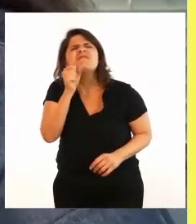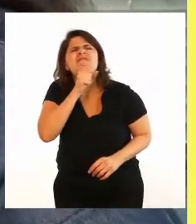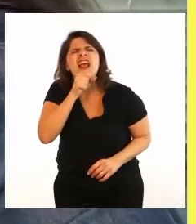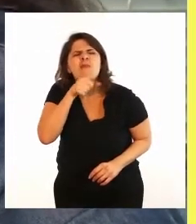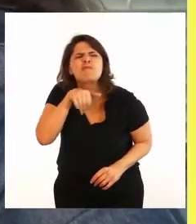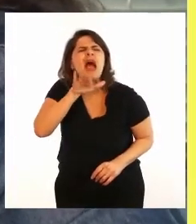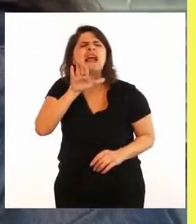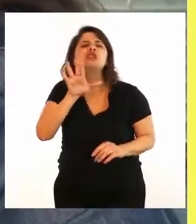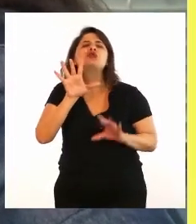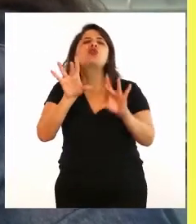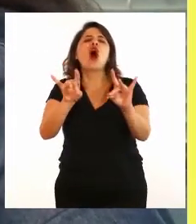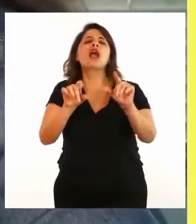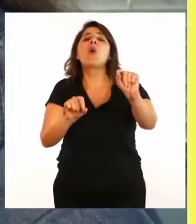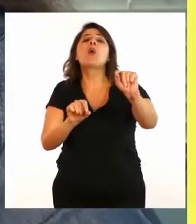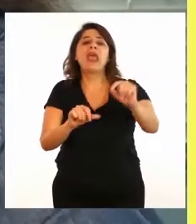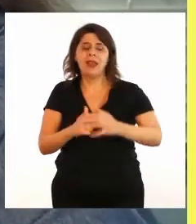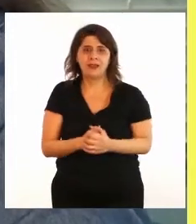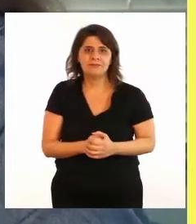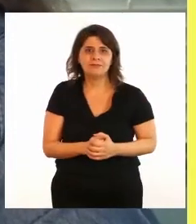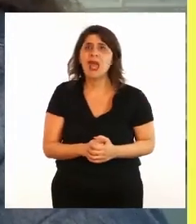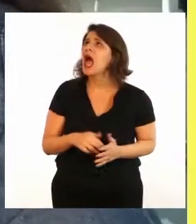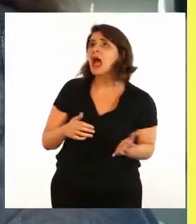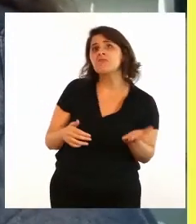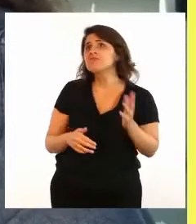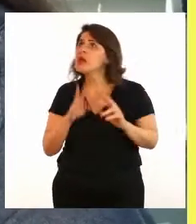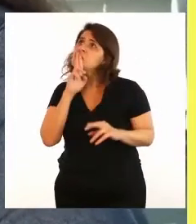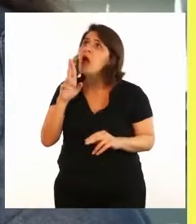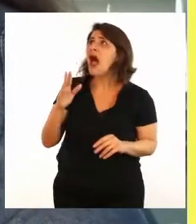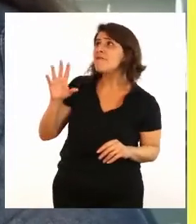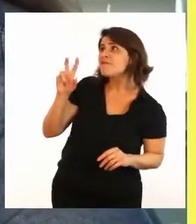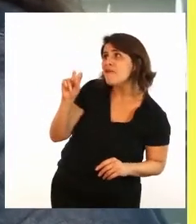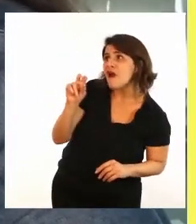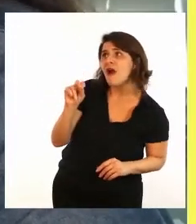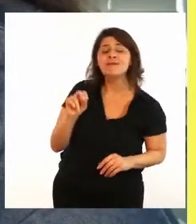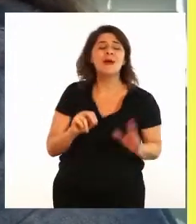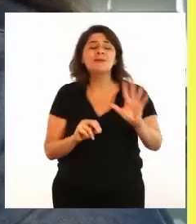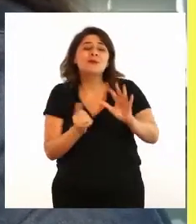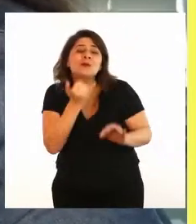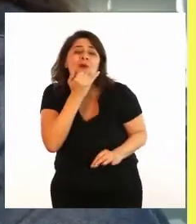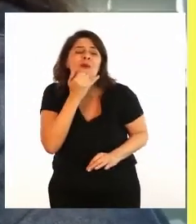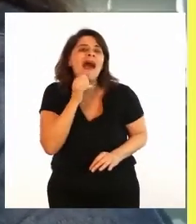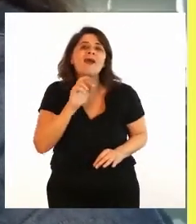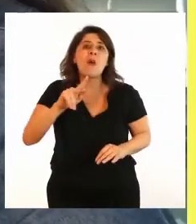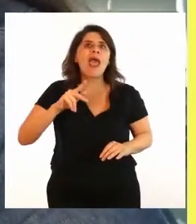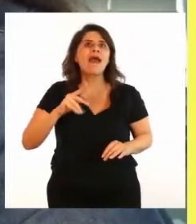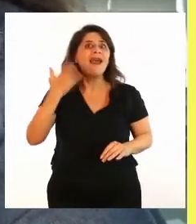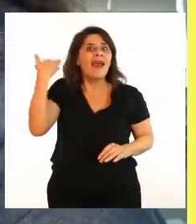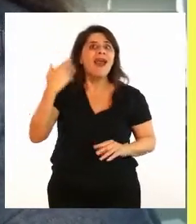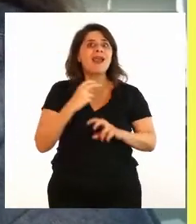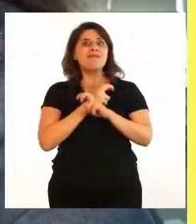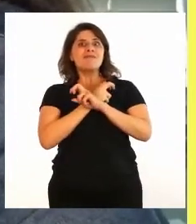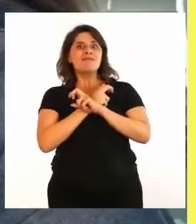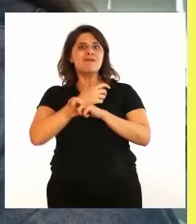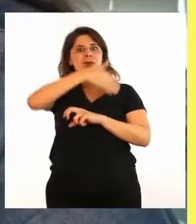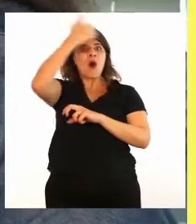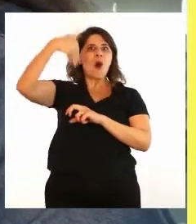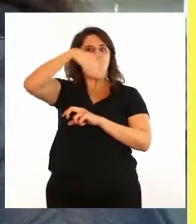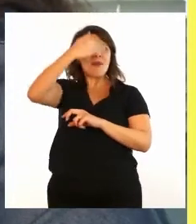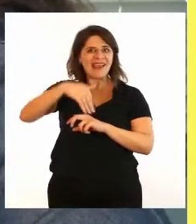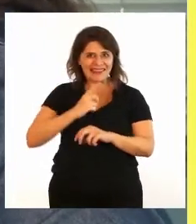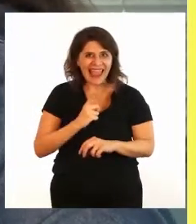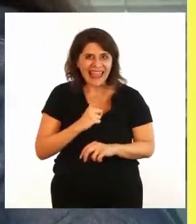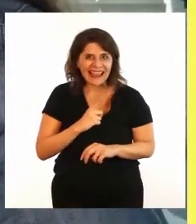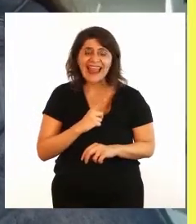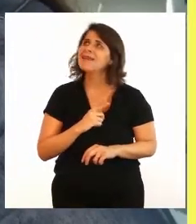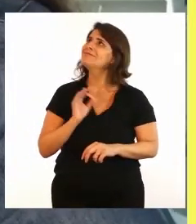avó. Outra, fala, não, que você já viu, pode nem ter tocado. Não, minha avó. Falei, vem cá, não é a múmia? É a múmia, Adriana. Falei, não, a